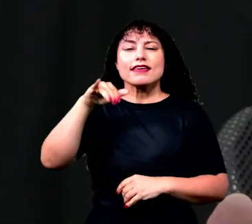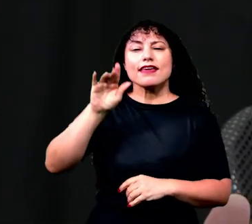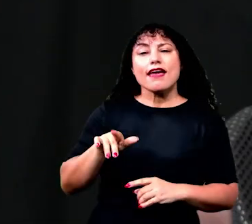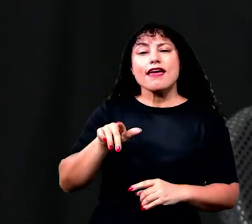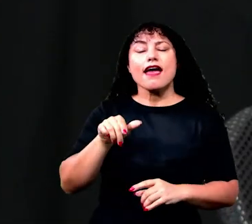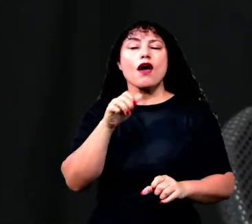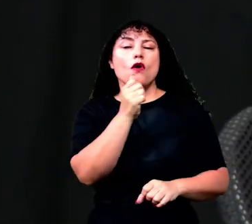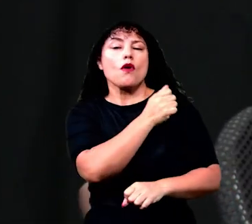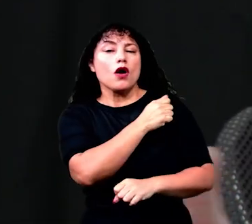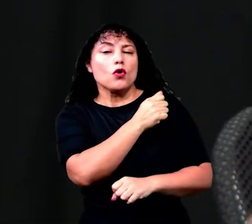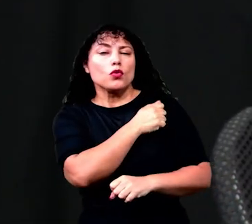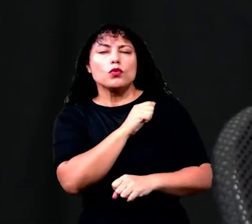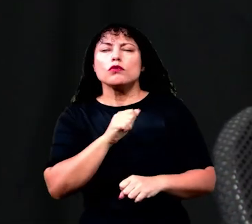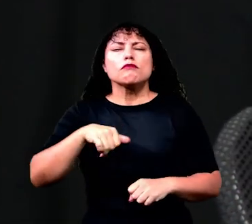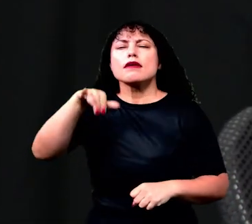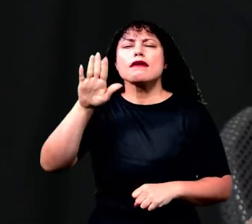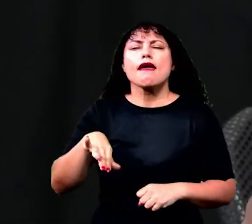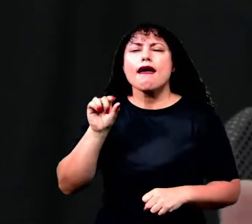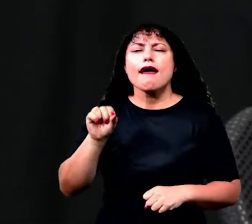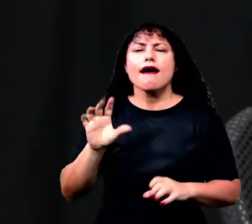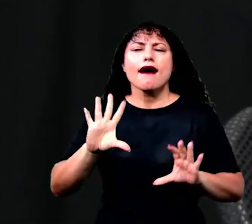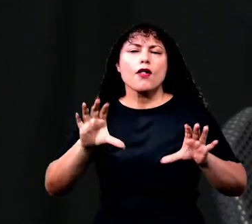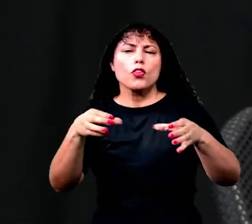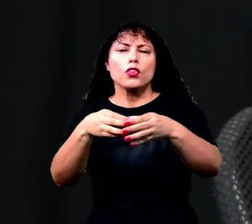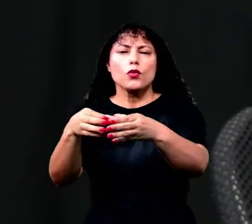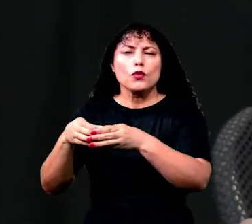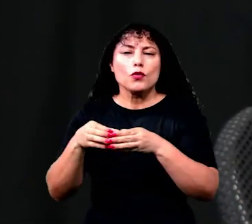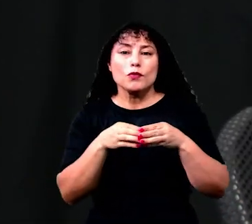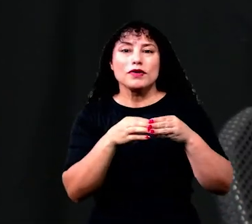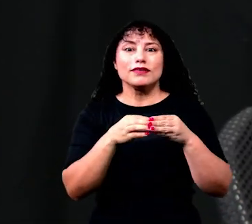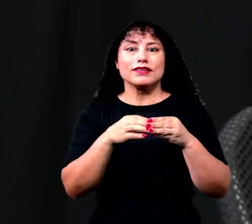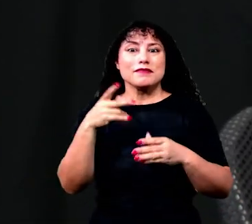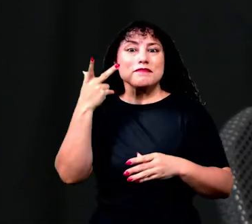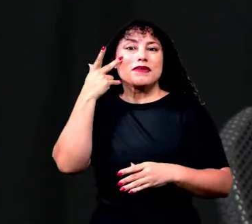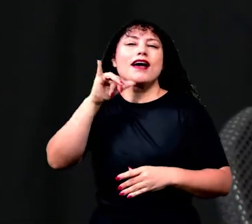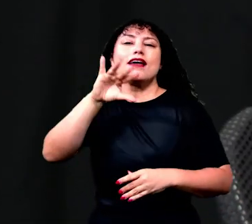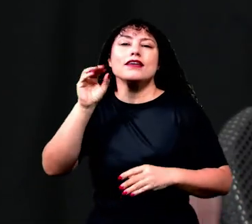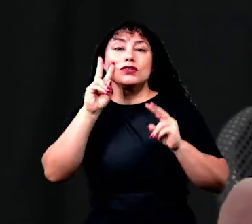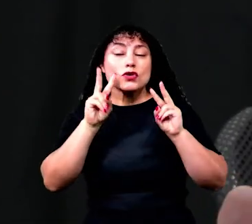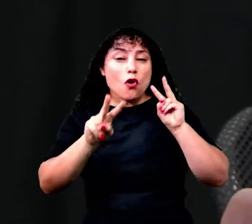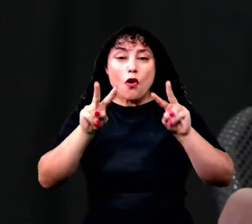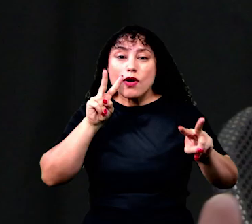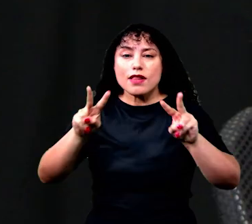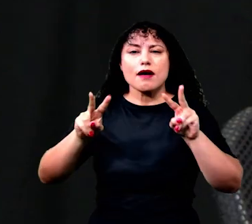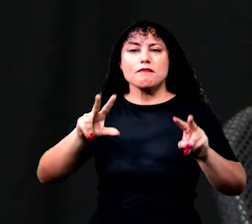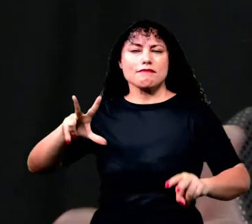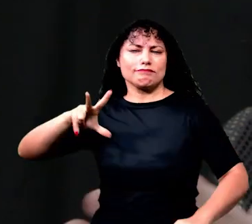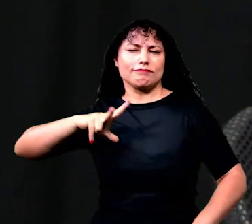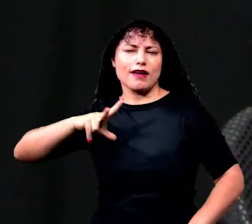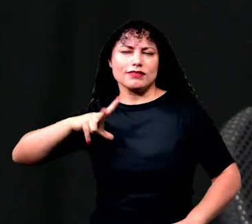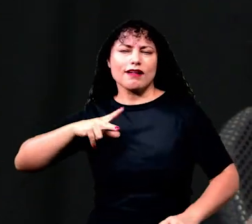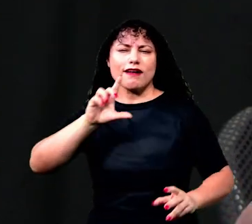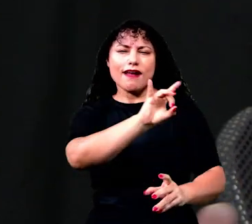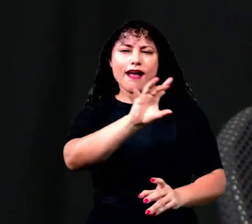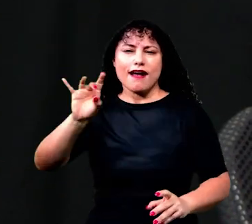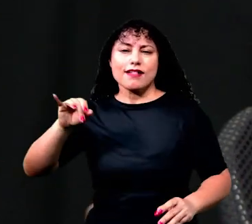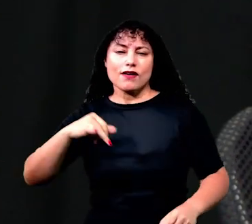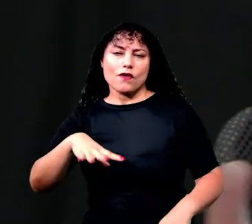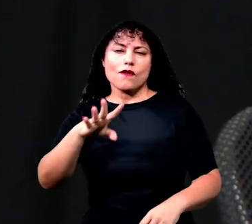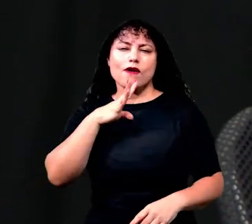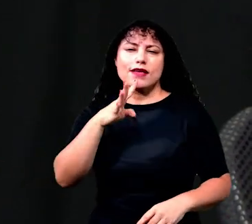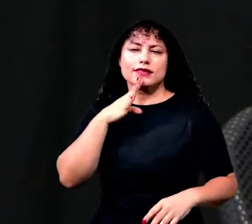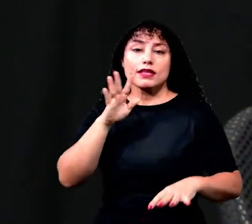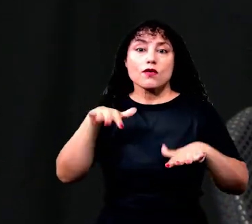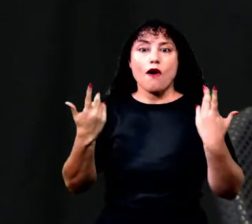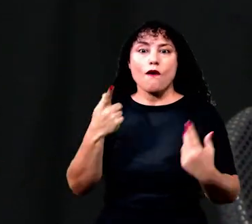nosso estudante, quem é aquela turma, e para isso a gente precisa olhar para as particularidades. Então, a gente precisa conhecer quais são